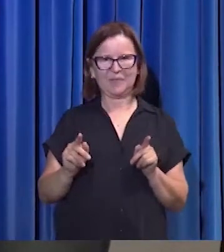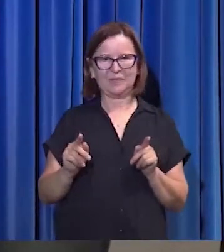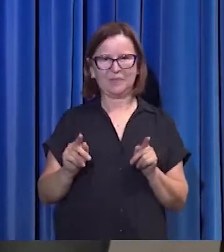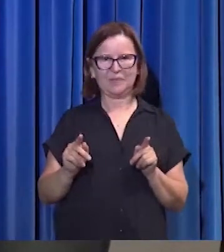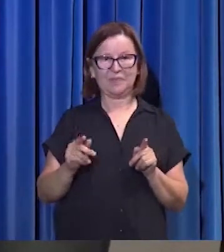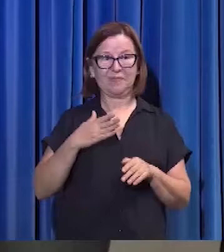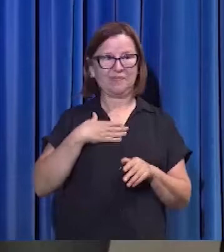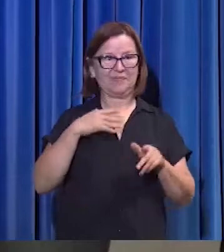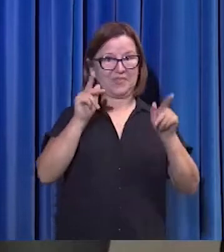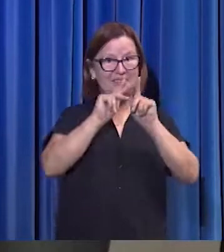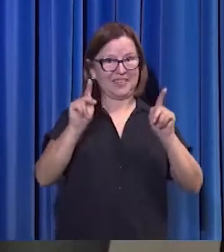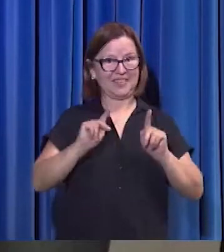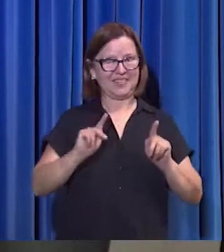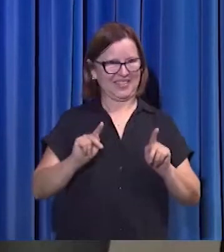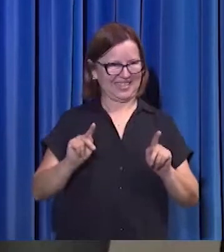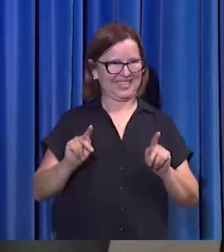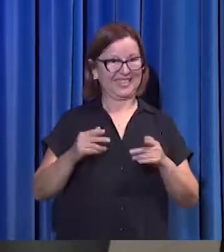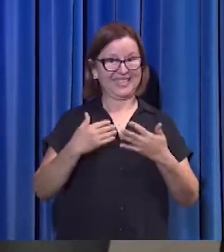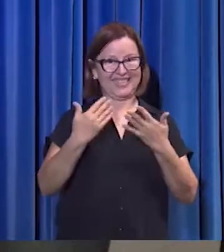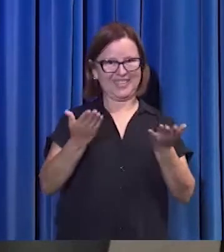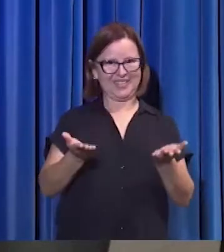A minha paz vos dou.